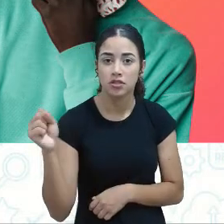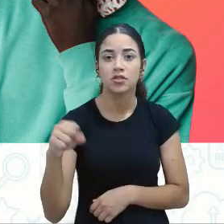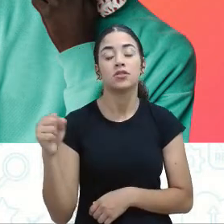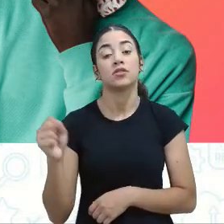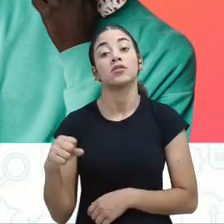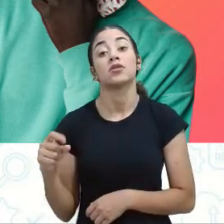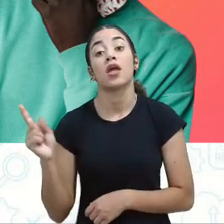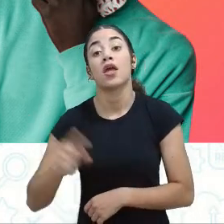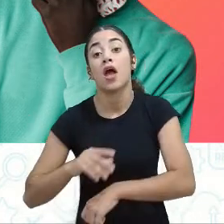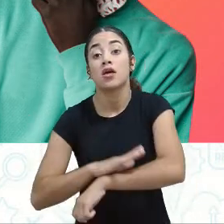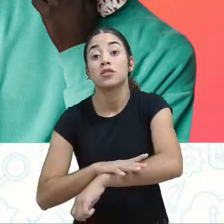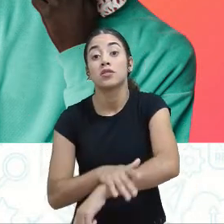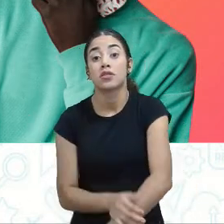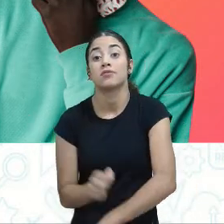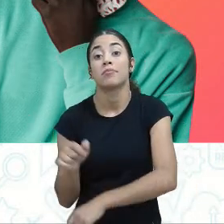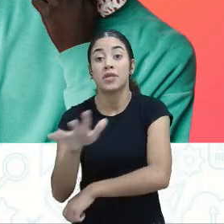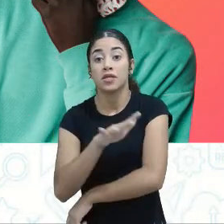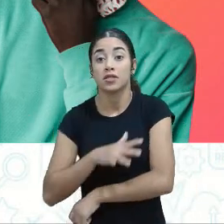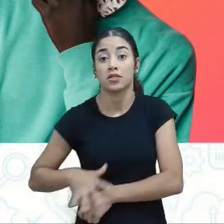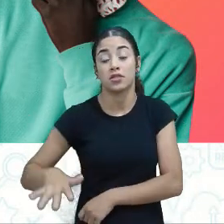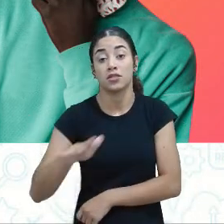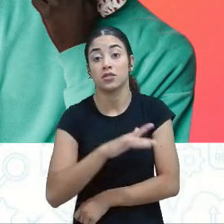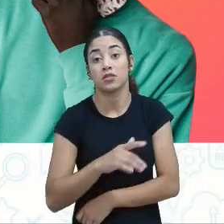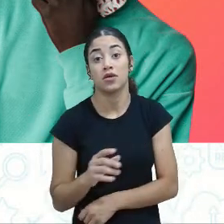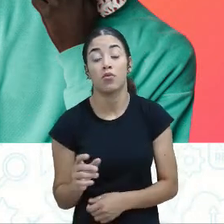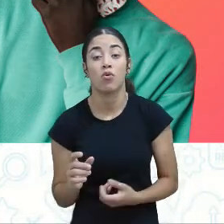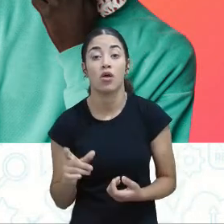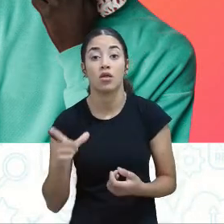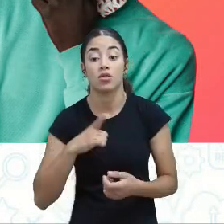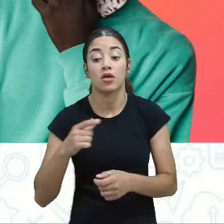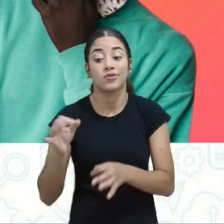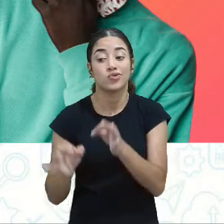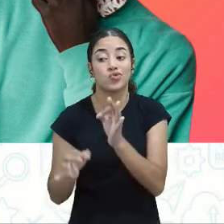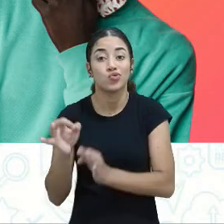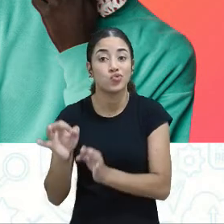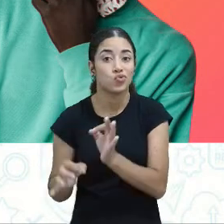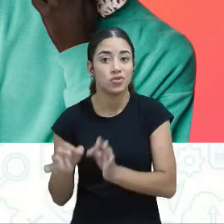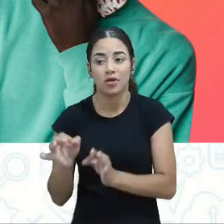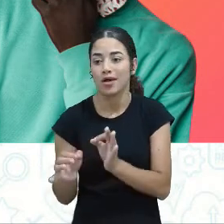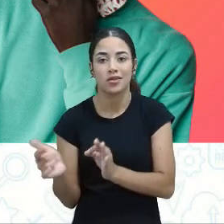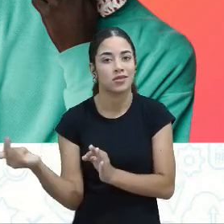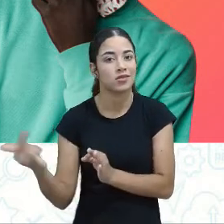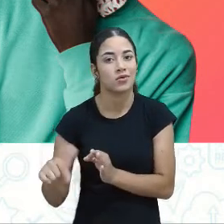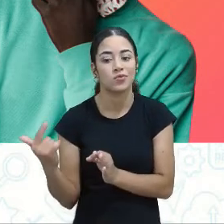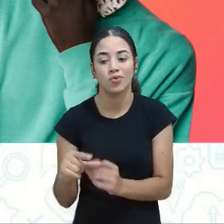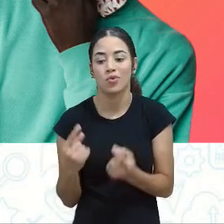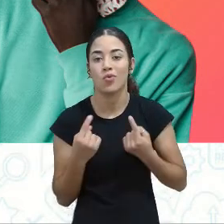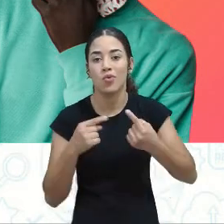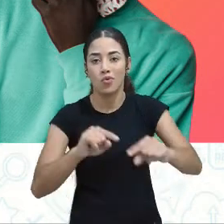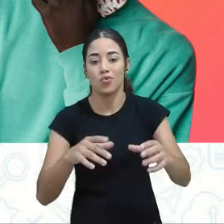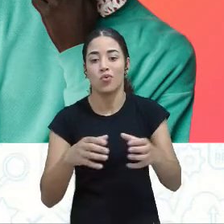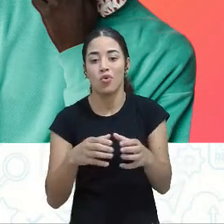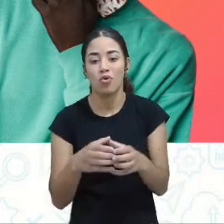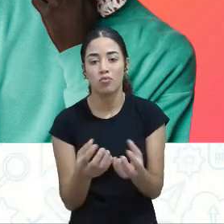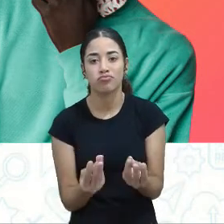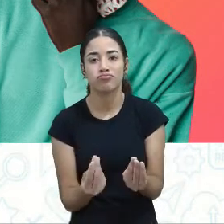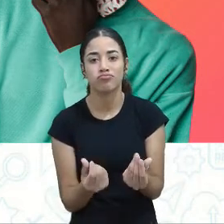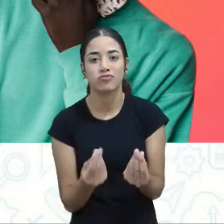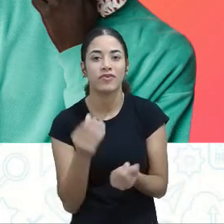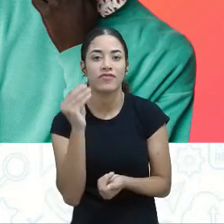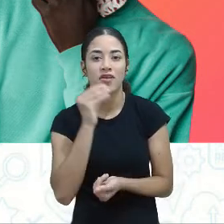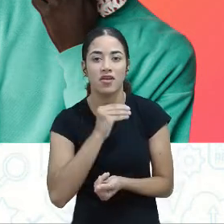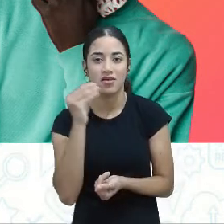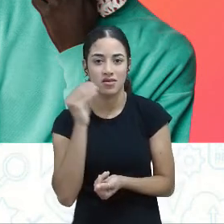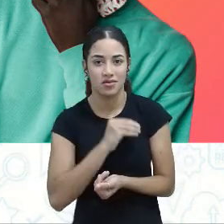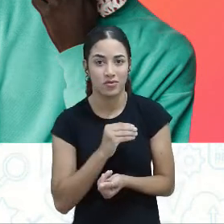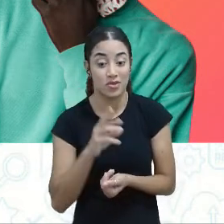É o racismo ambiental, causador de injustiças cometidas contra grupos vulneráveis. E não só